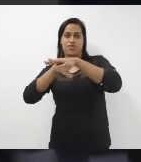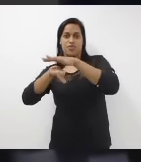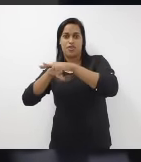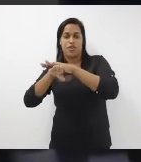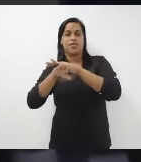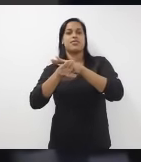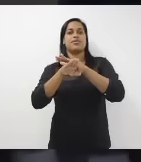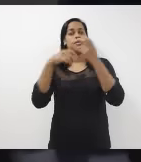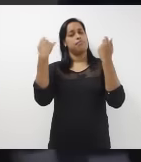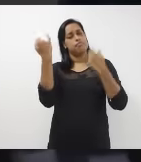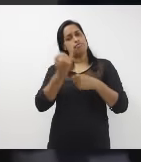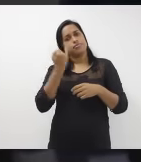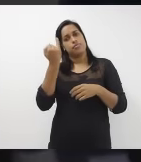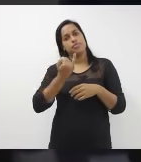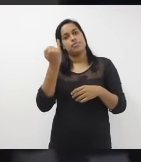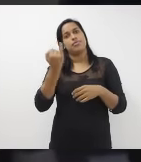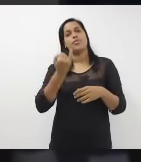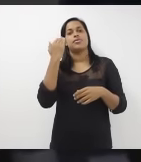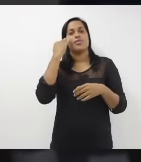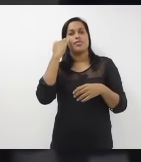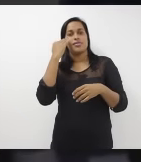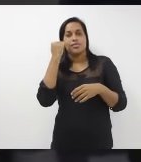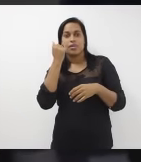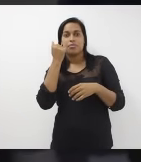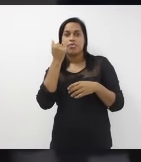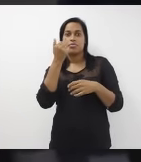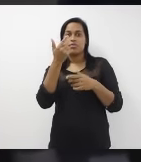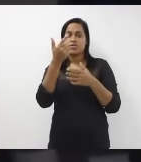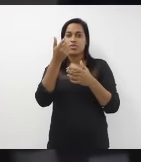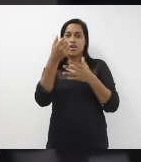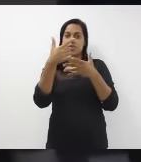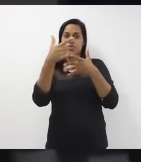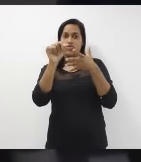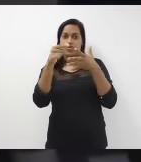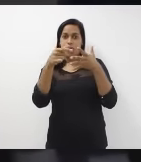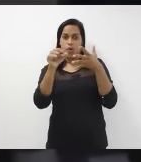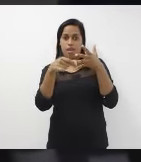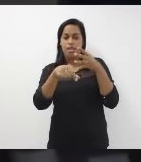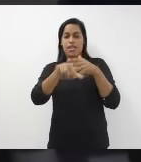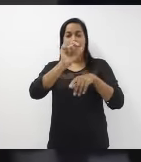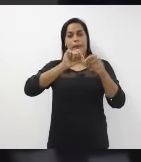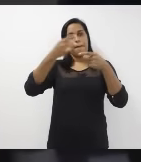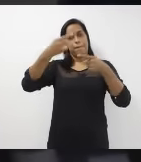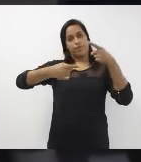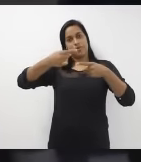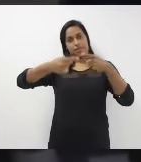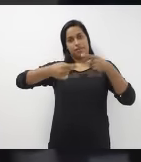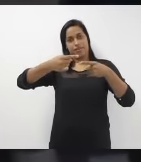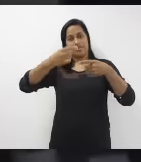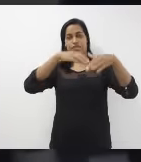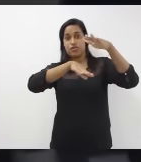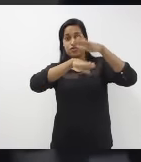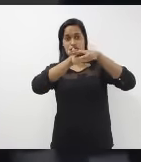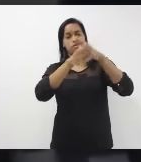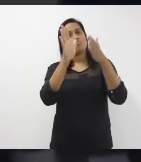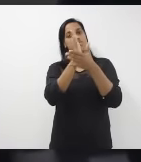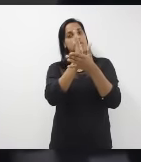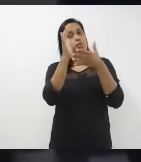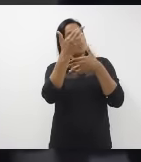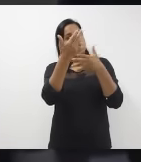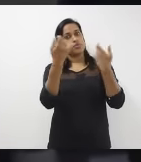levar em consideração que, ao definir a política de administração de estoques, alguns pontos têm que ser